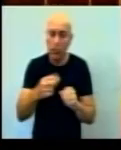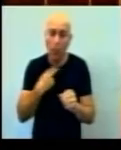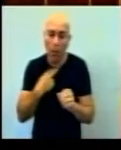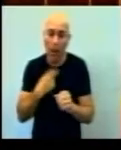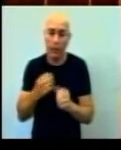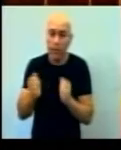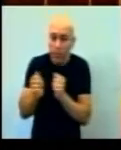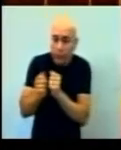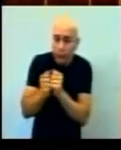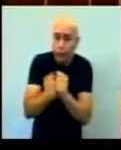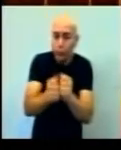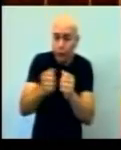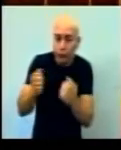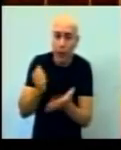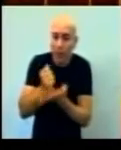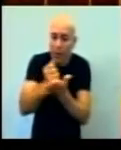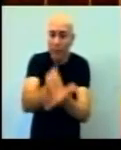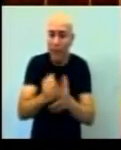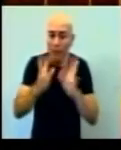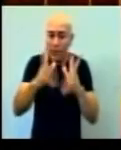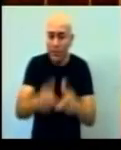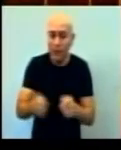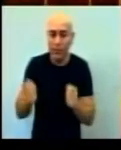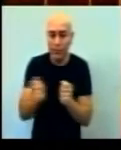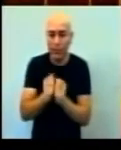como acompanhantes desnecessariamente.